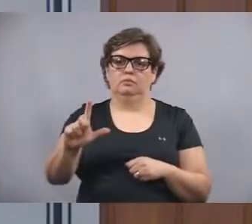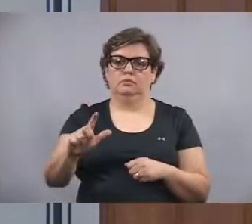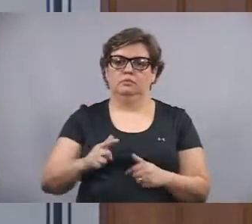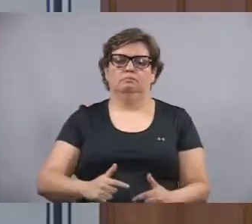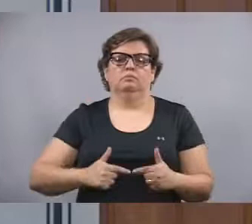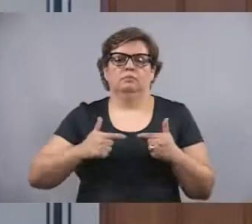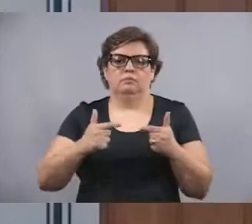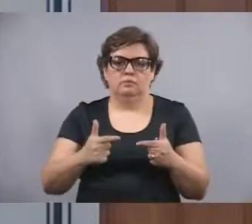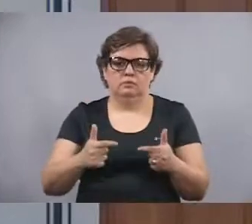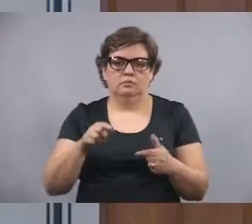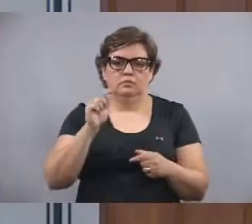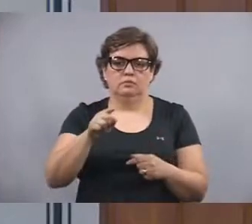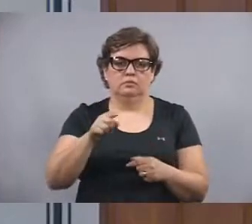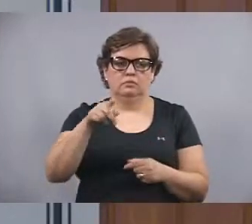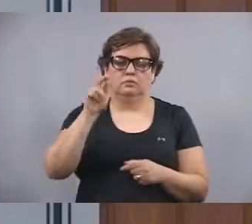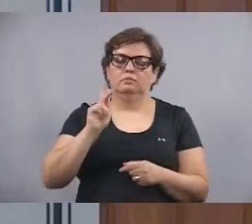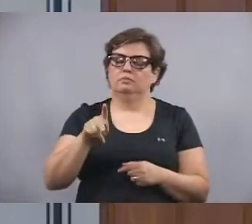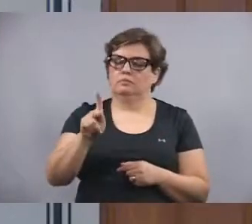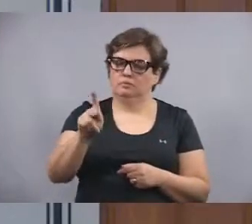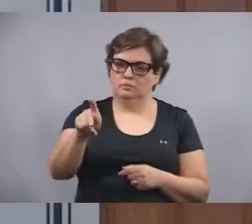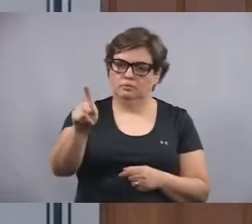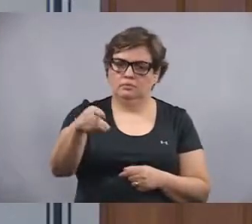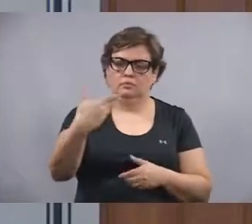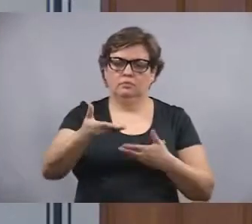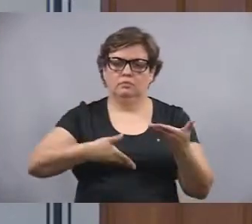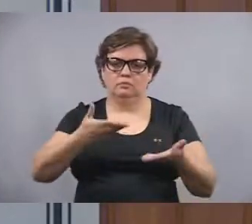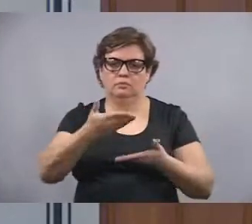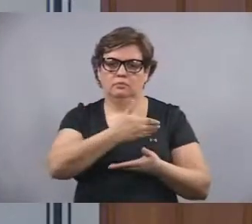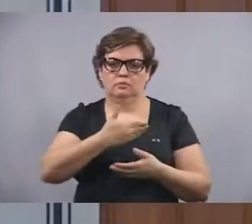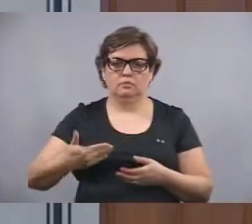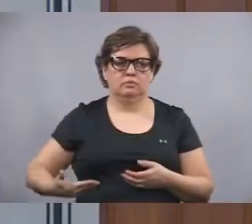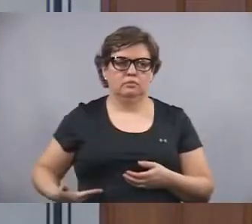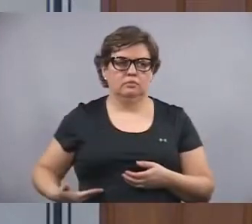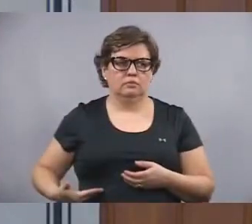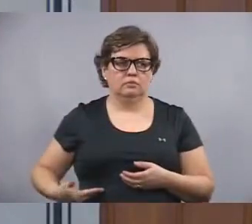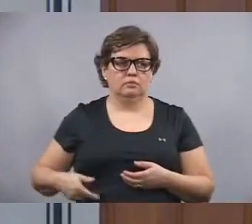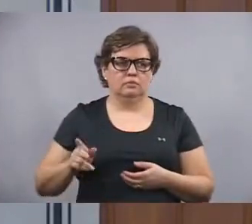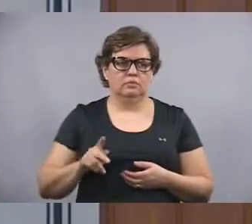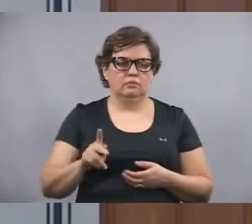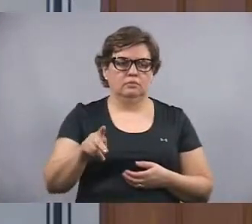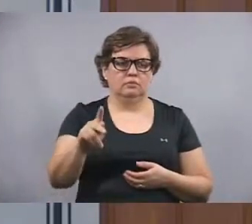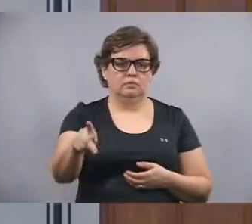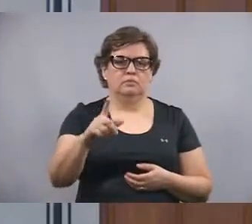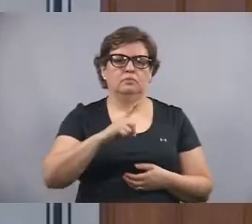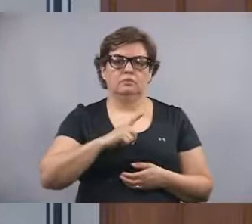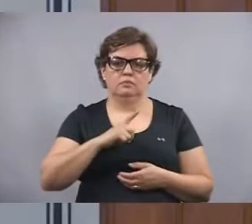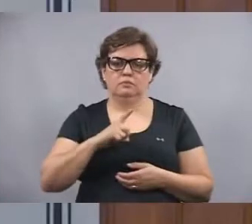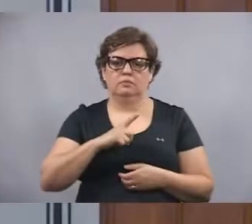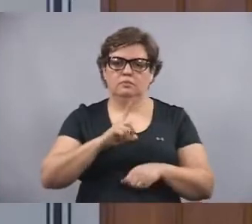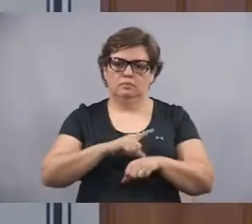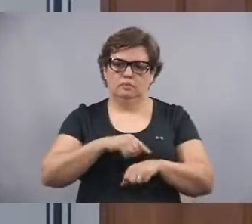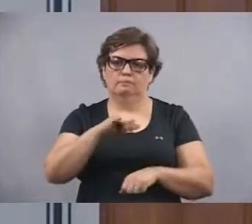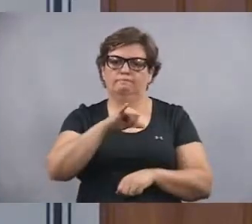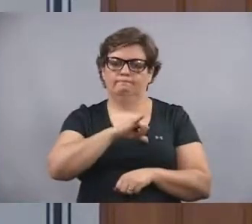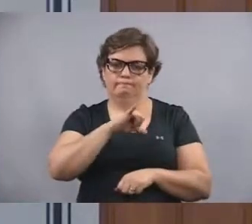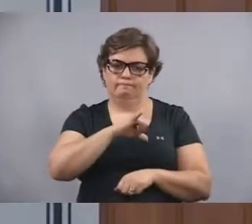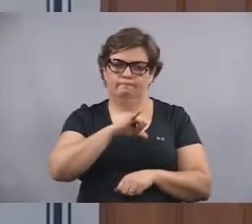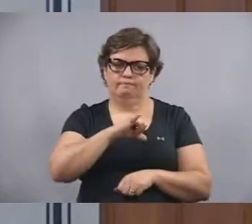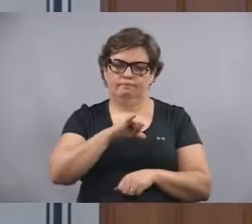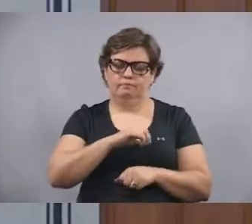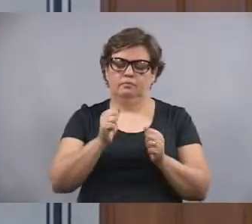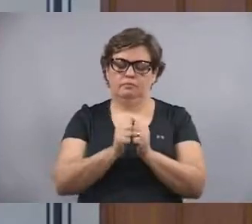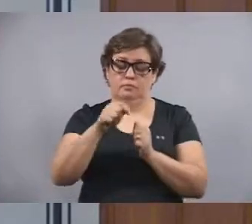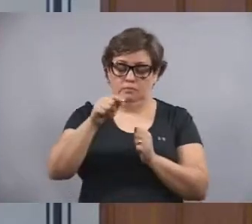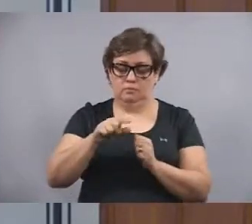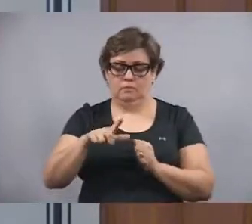na luta, isso vai ser sempre. O servidor municipal, ele vai passar esses momentos com esse, com outros